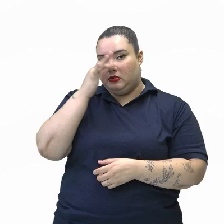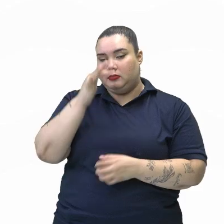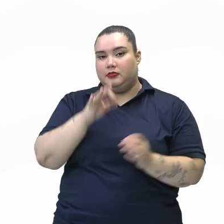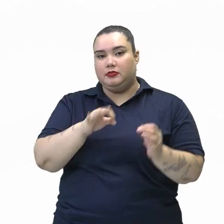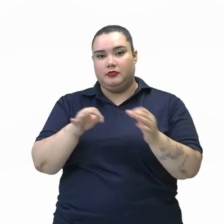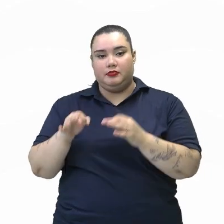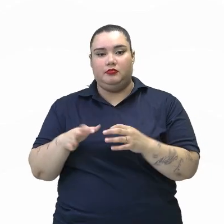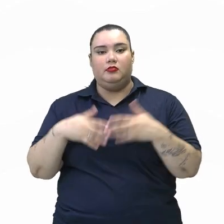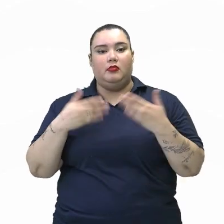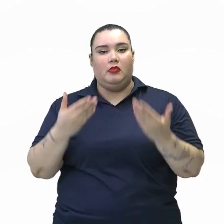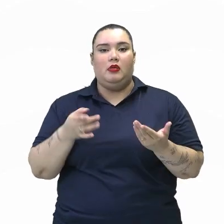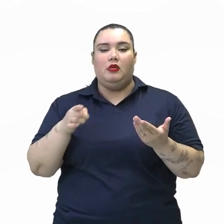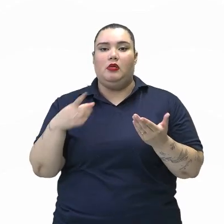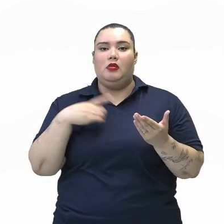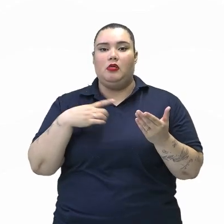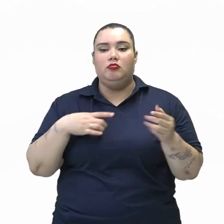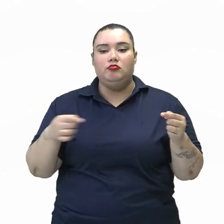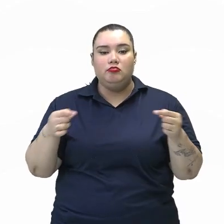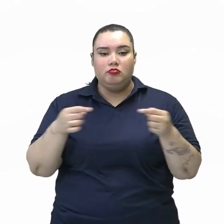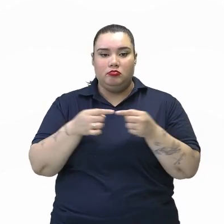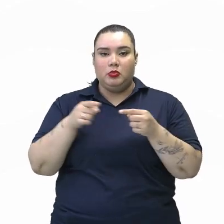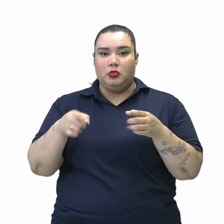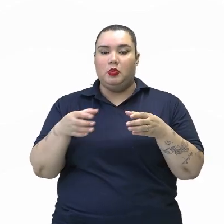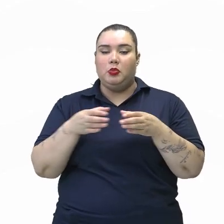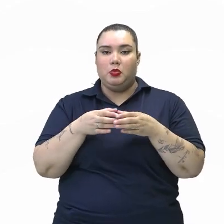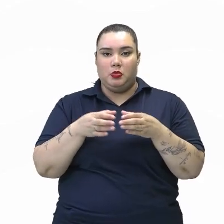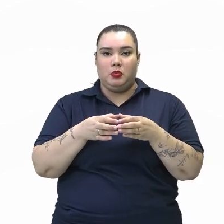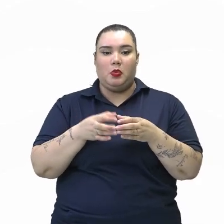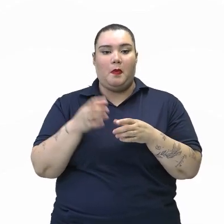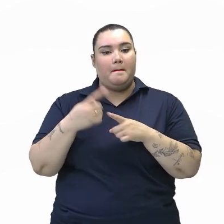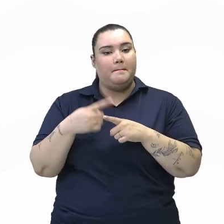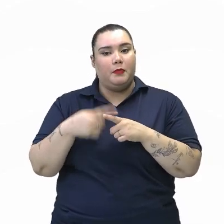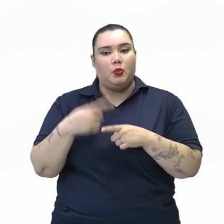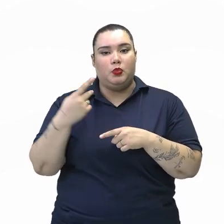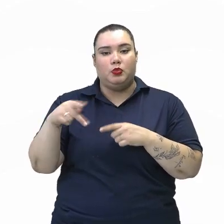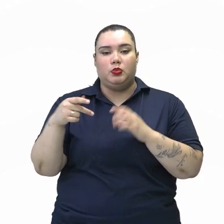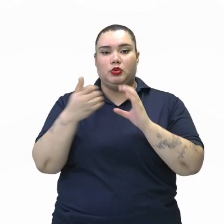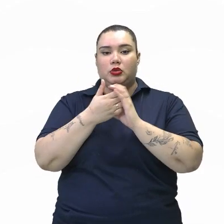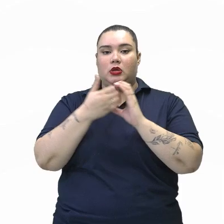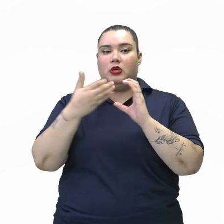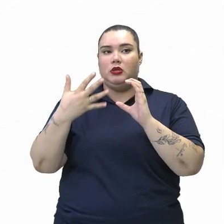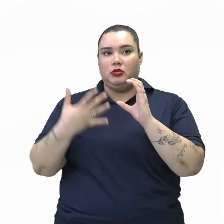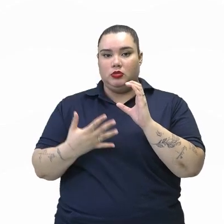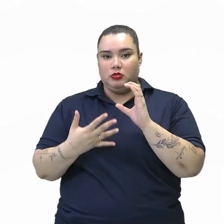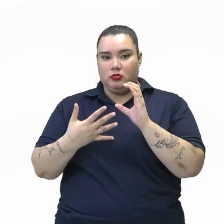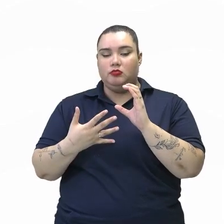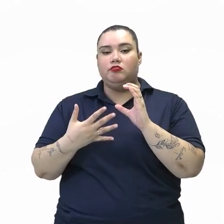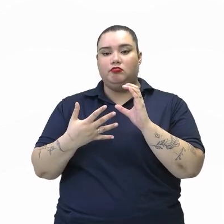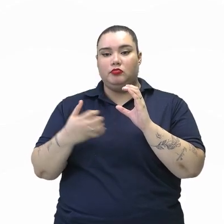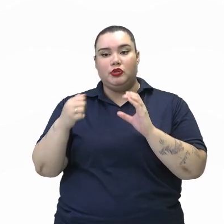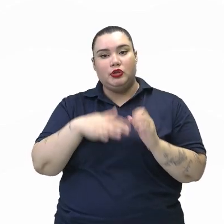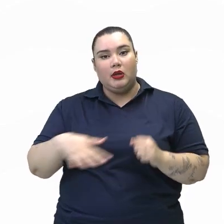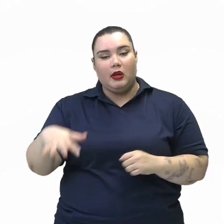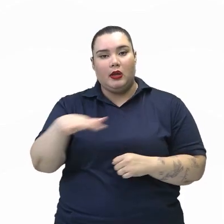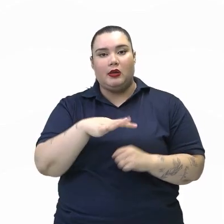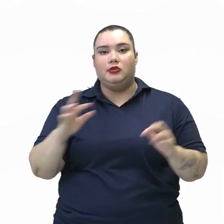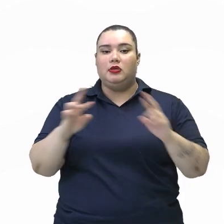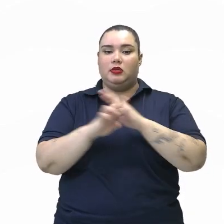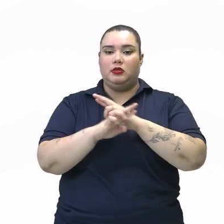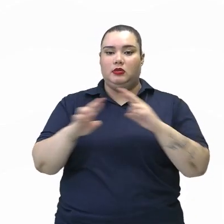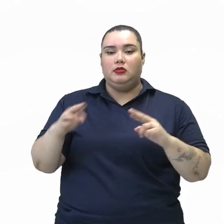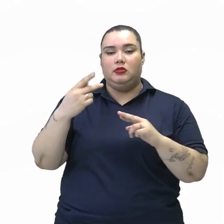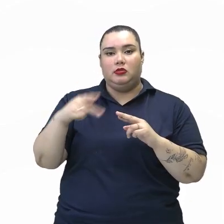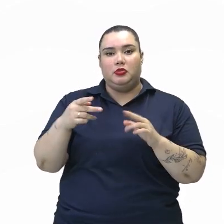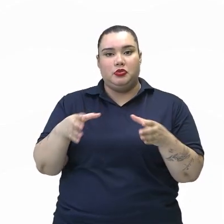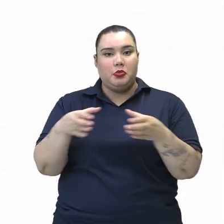claro que eles foram contidos dentro desse grupo por causa das suas características, né, gerais relacionadas ao reino